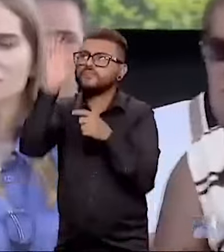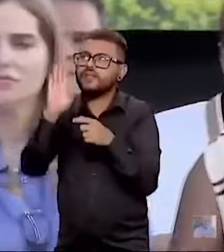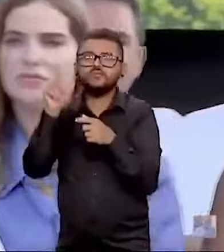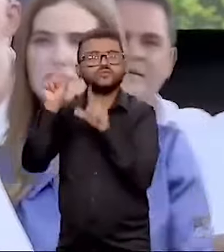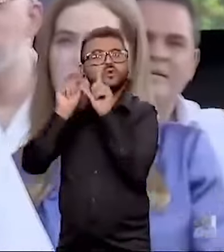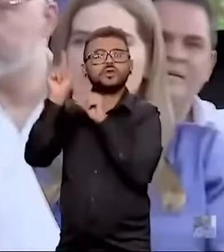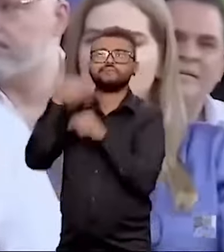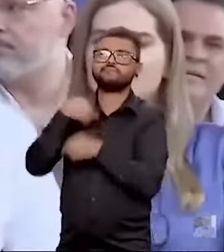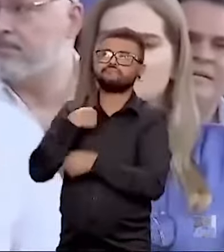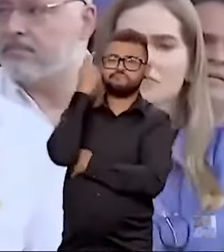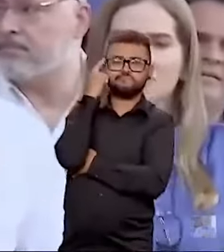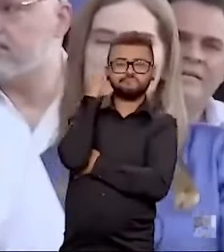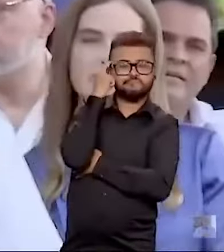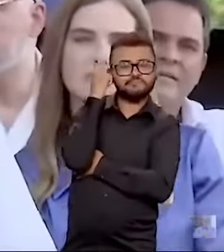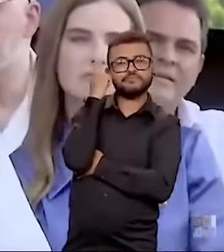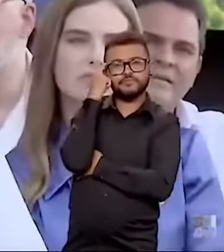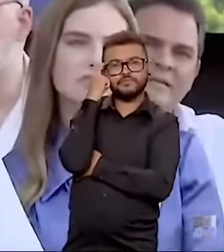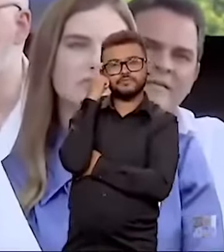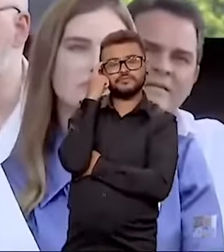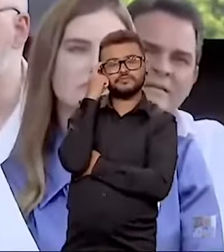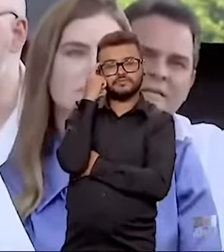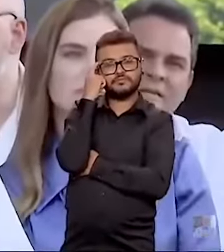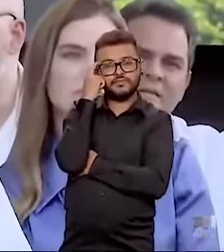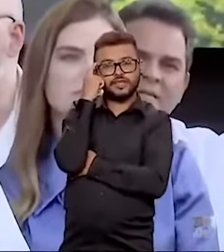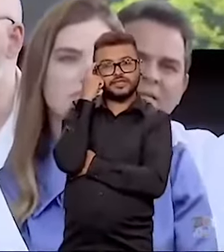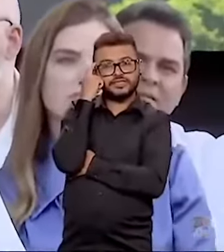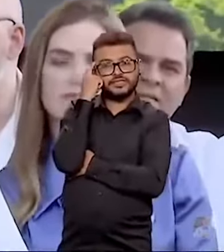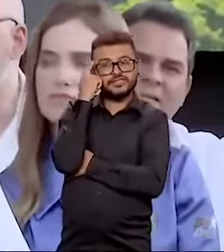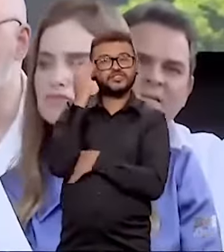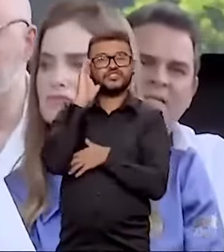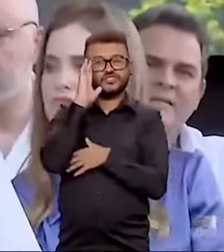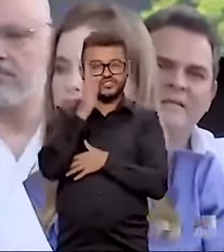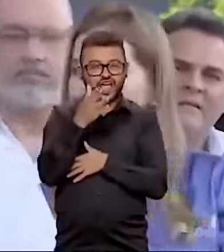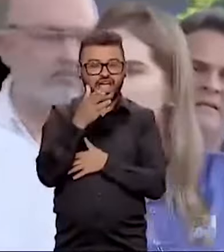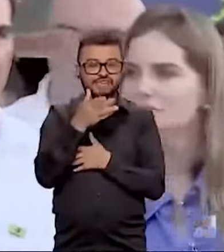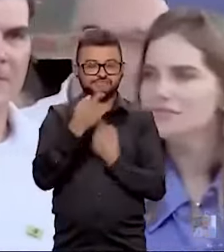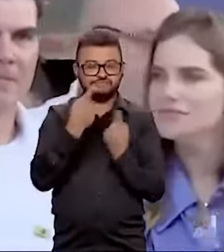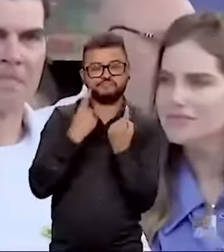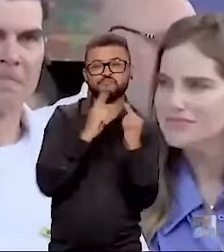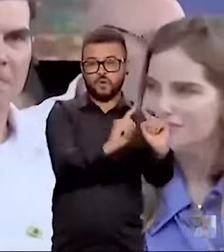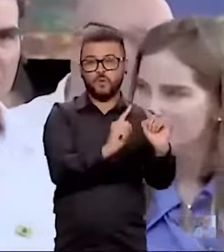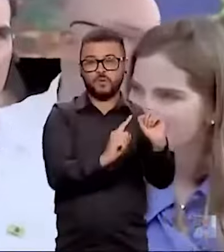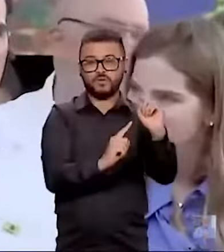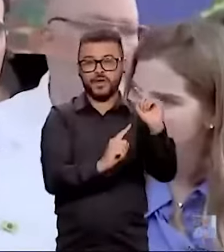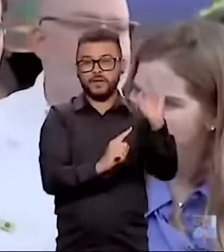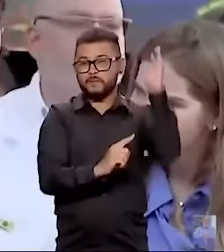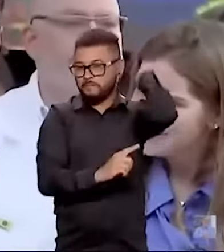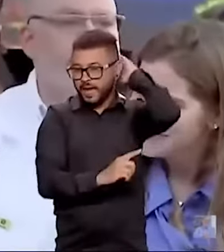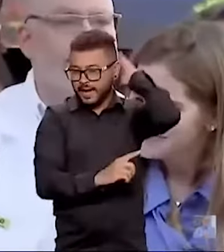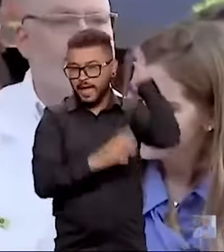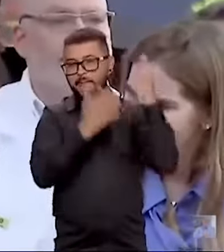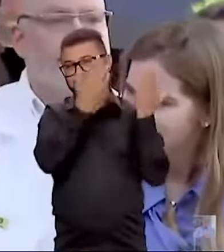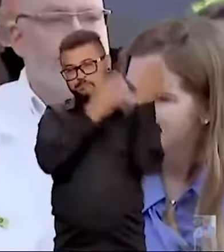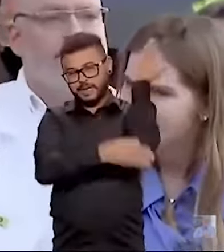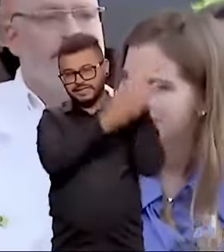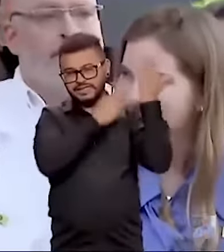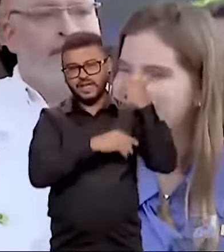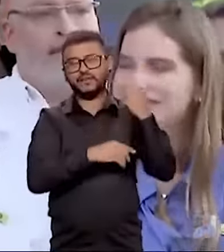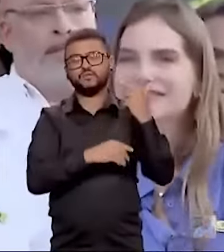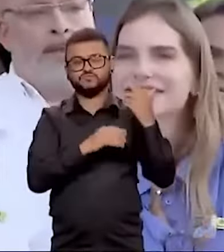iria trazer a Copa, eu pensei, já que Ferrari parar na Copa do